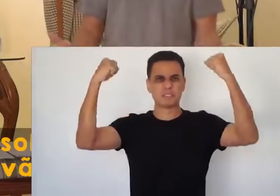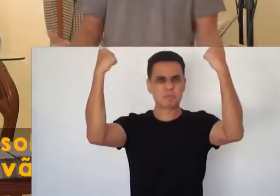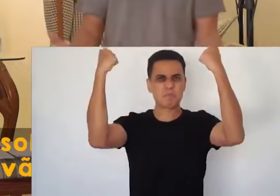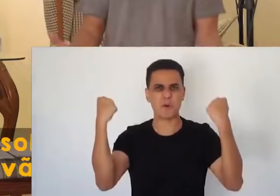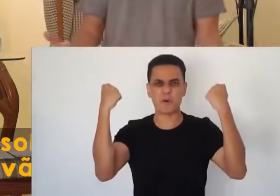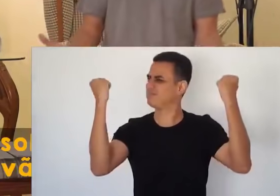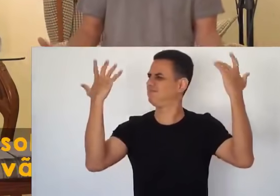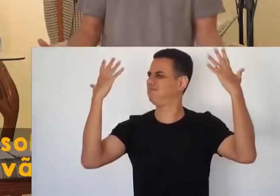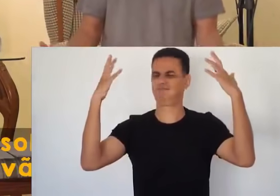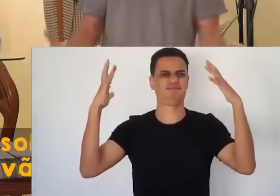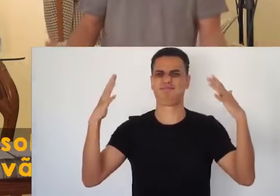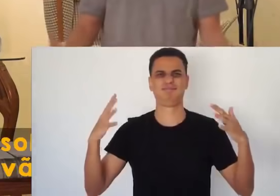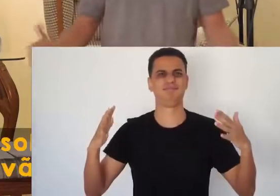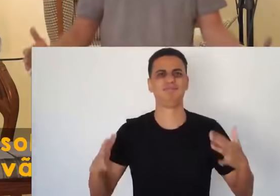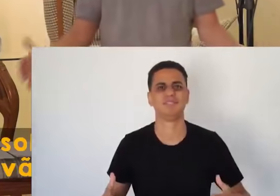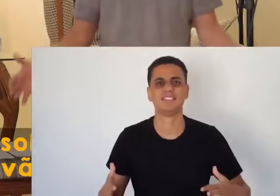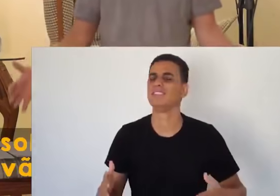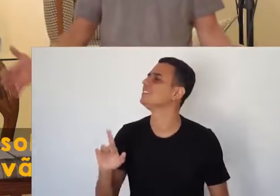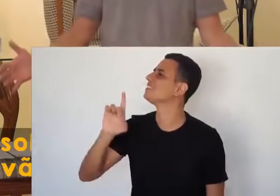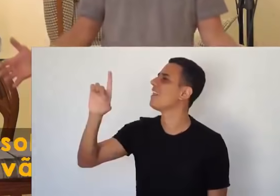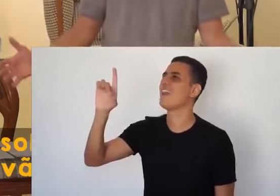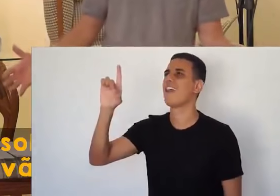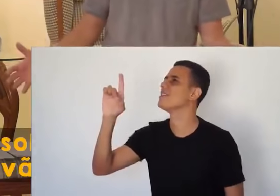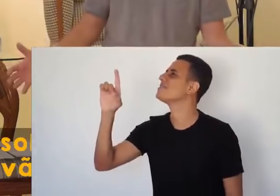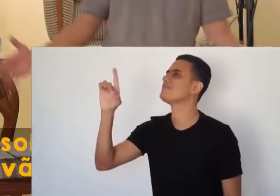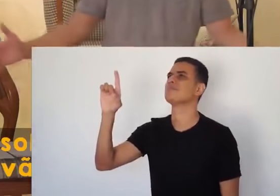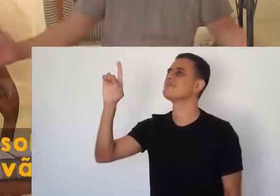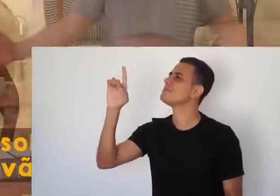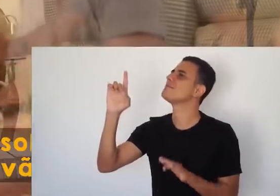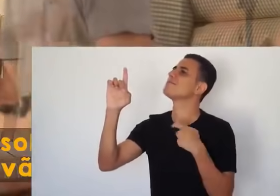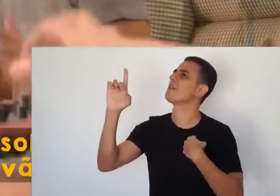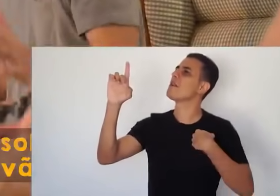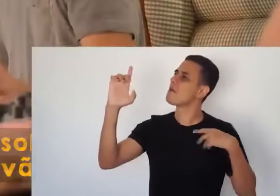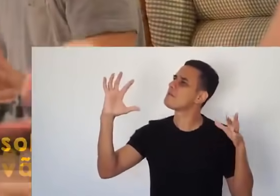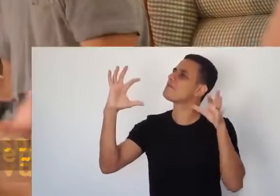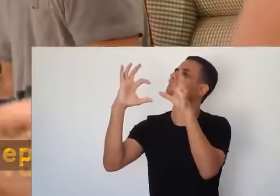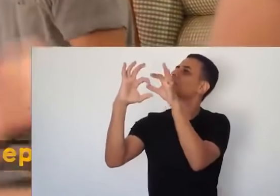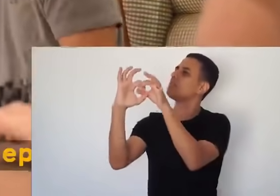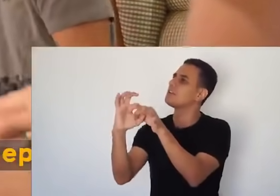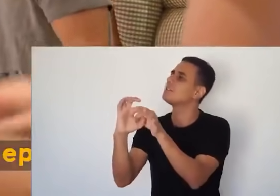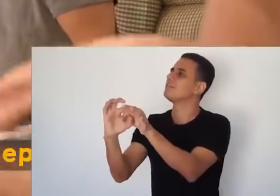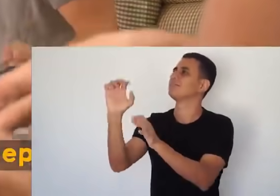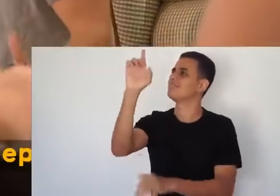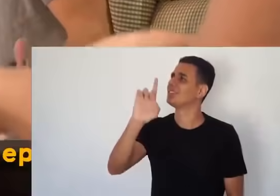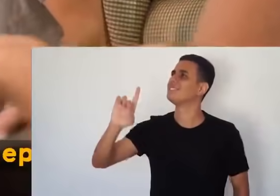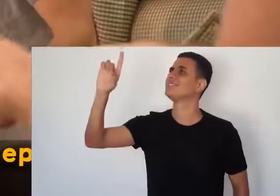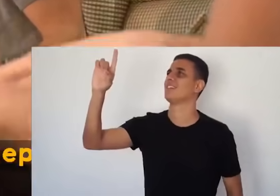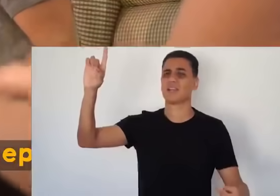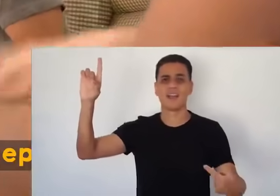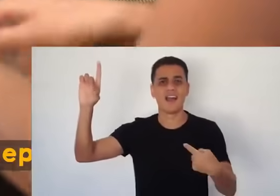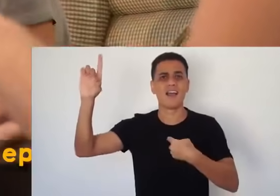tremer sobre os meus pés, as muralhas vão cair. Nada nos